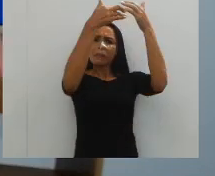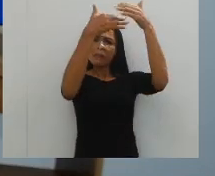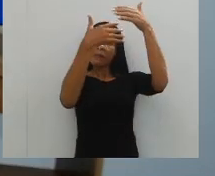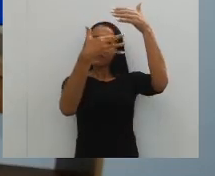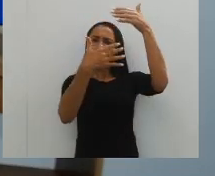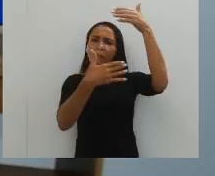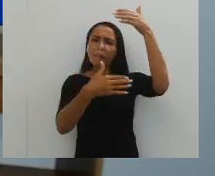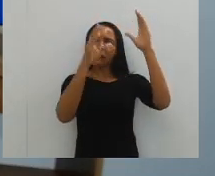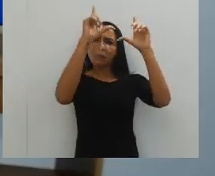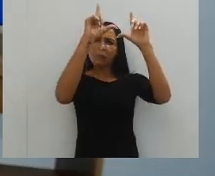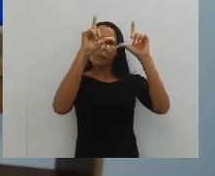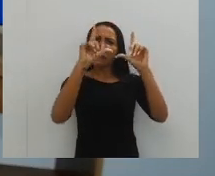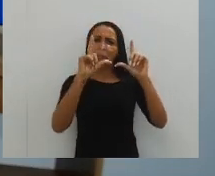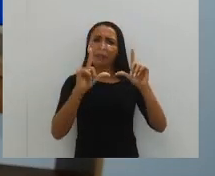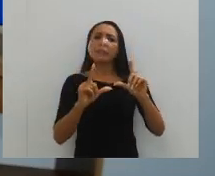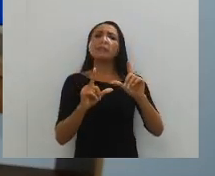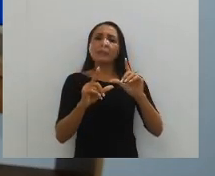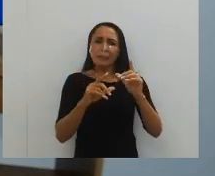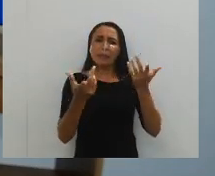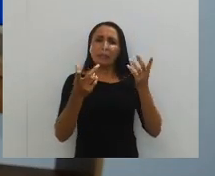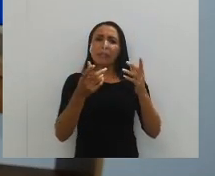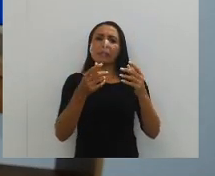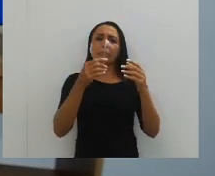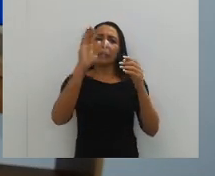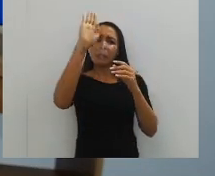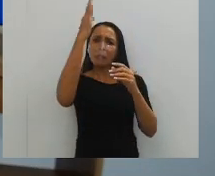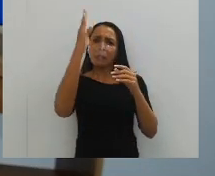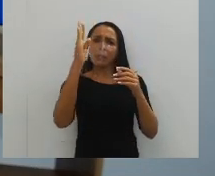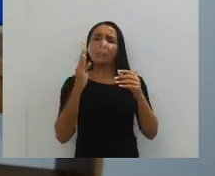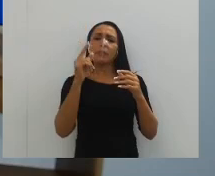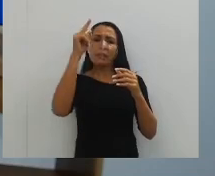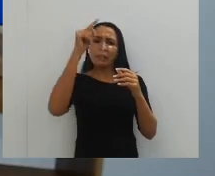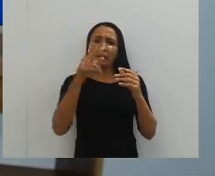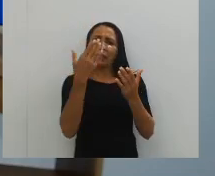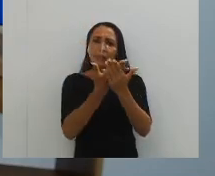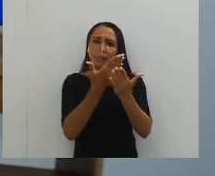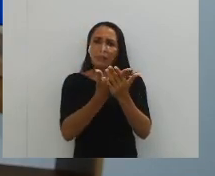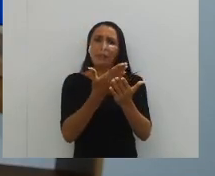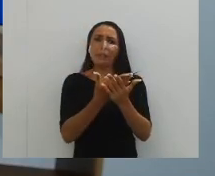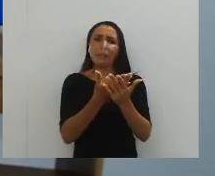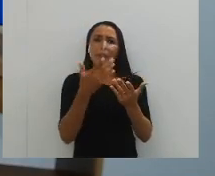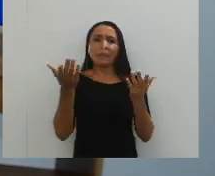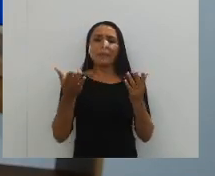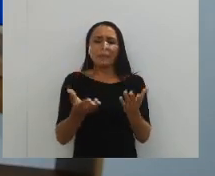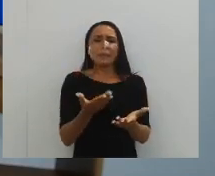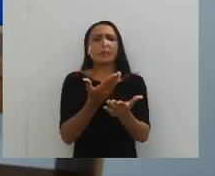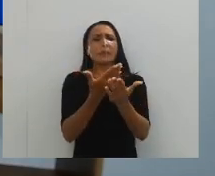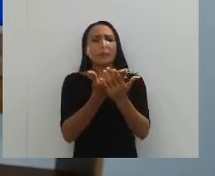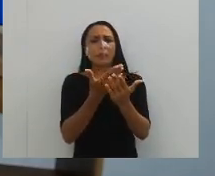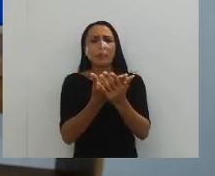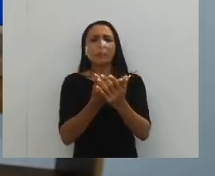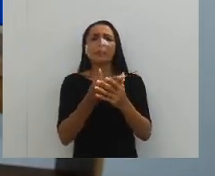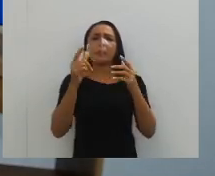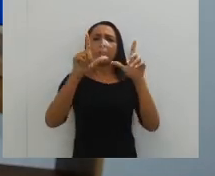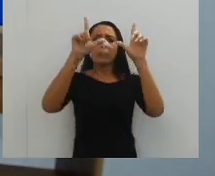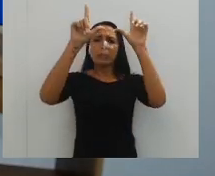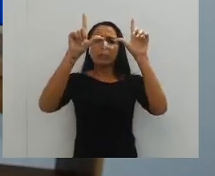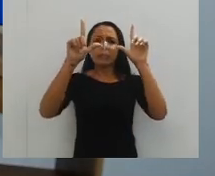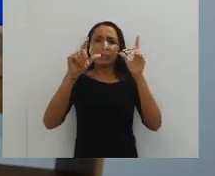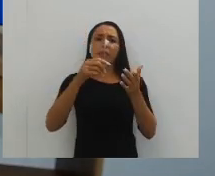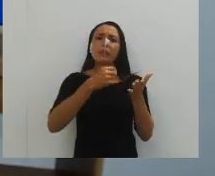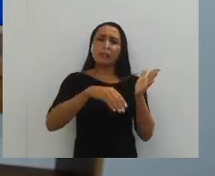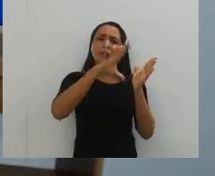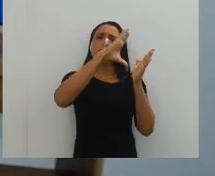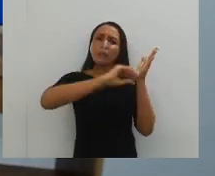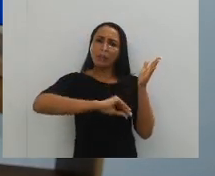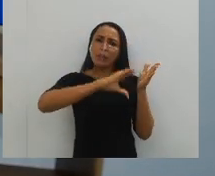melhor, você vai ter todas as aulas do EducaPE, tá? Então, se você quiser botar em dia seus estudos, se você quiser copiar, deixar tudo bonitinho, você